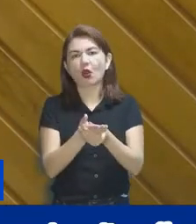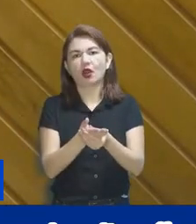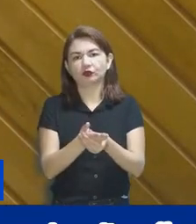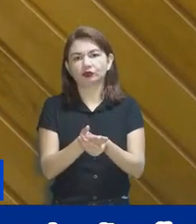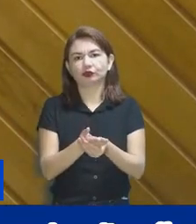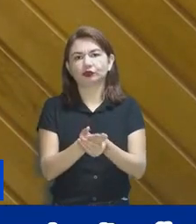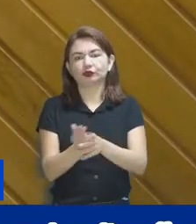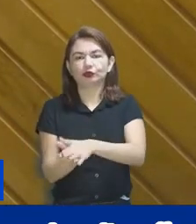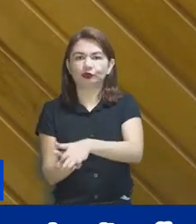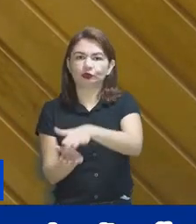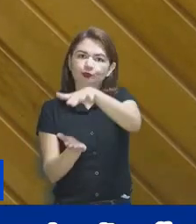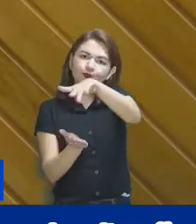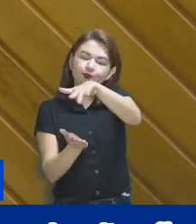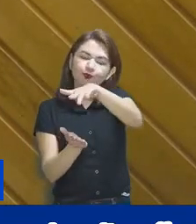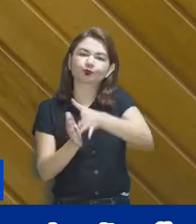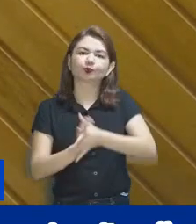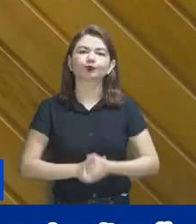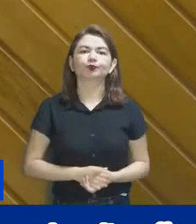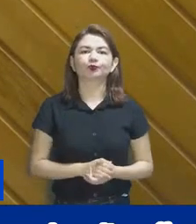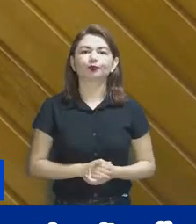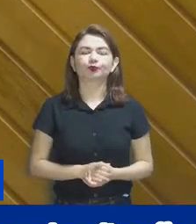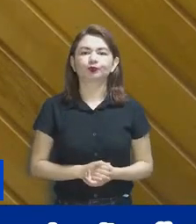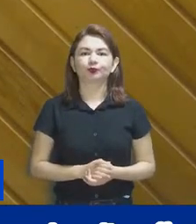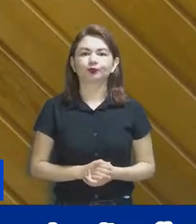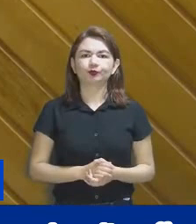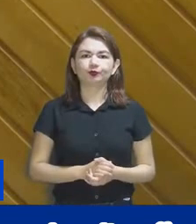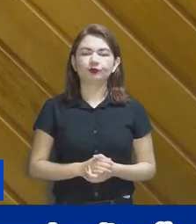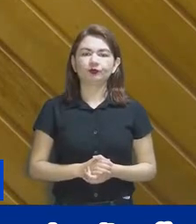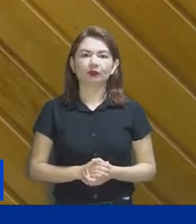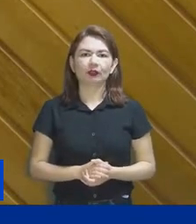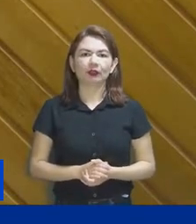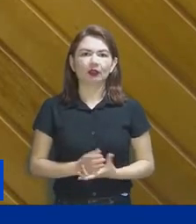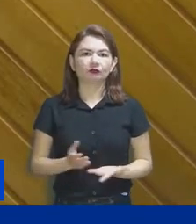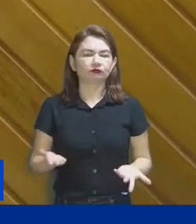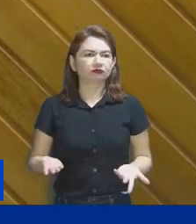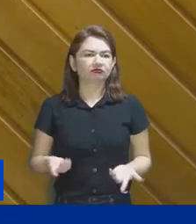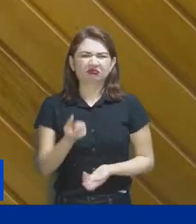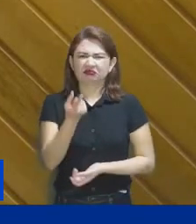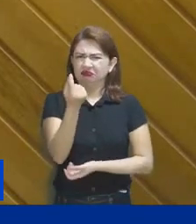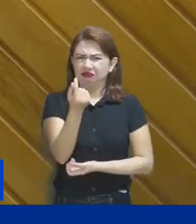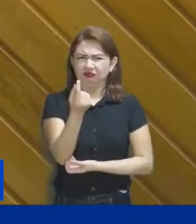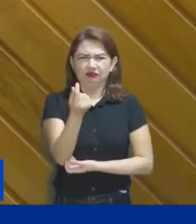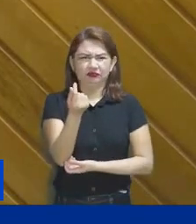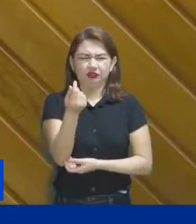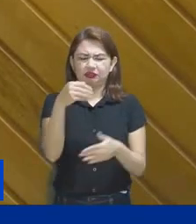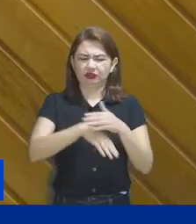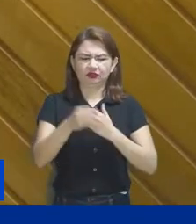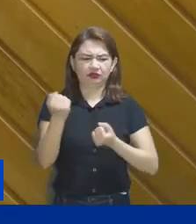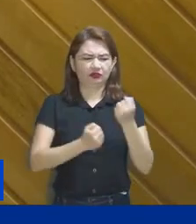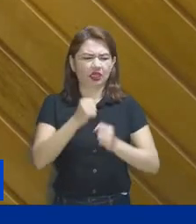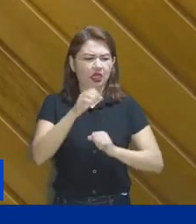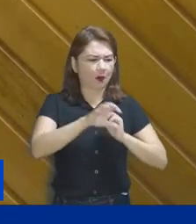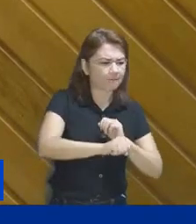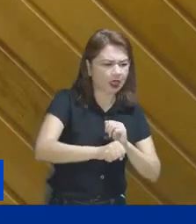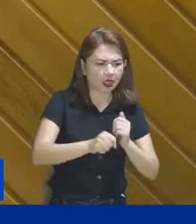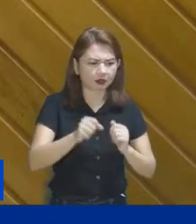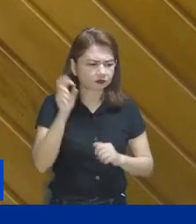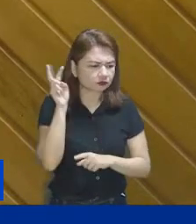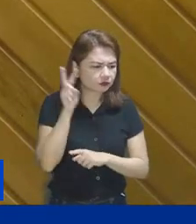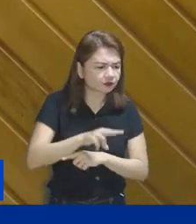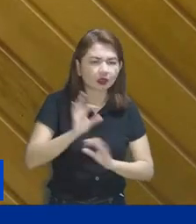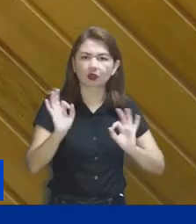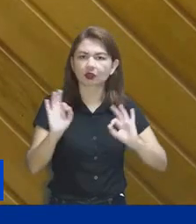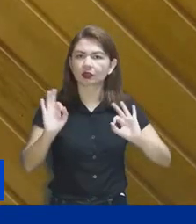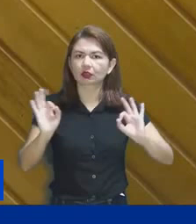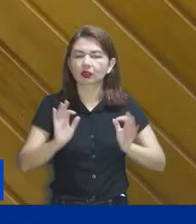Também é importante que se diga que não houve apreensão nem localização de nenhum dinheiro no interior do veículo e que o carro não